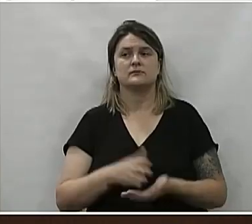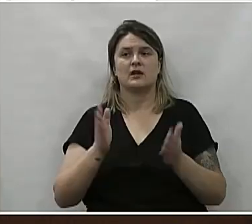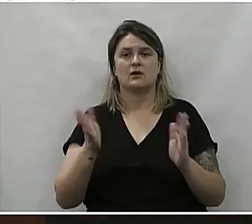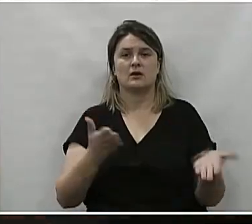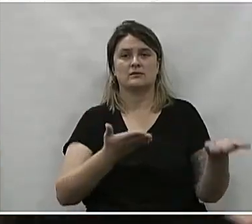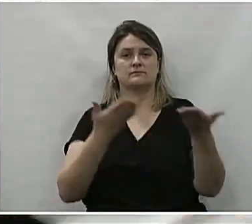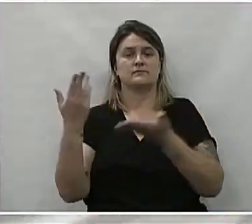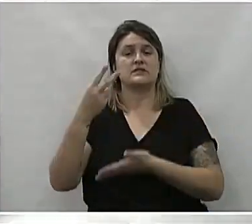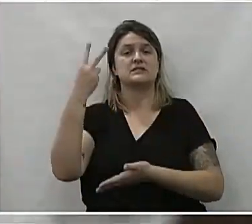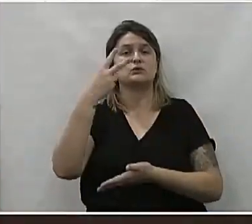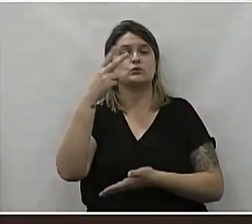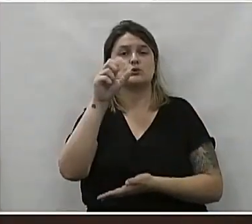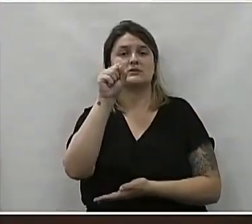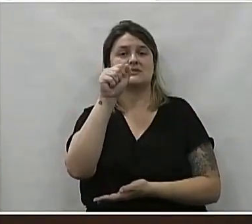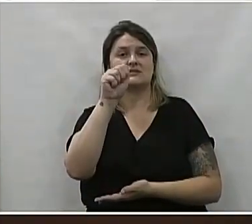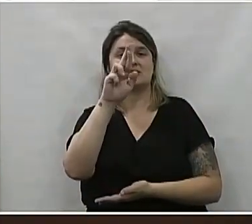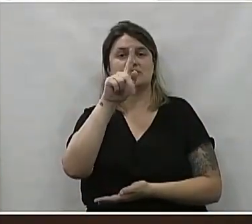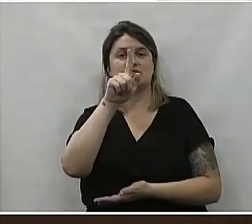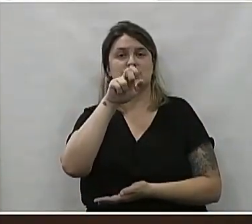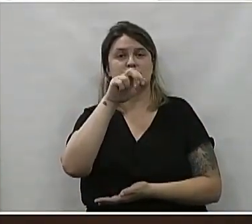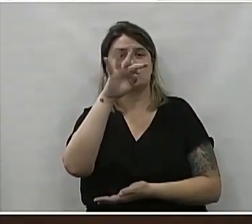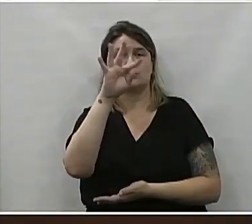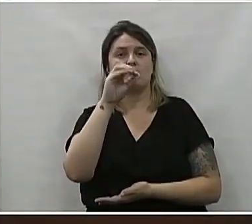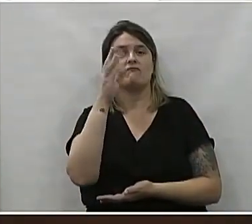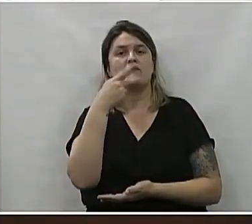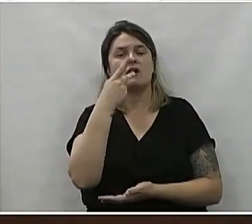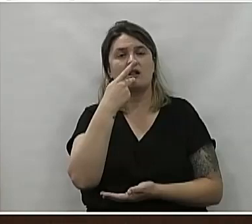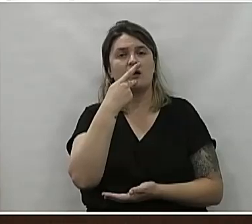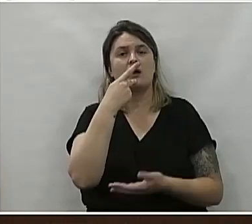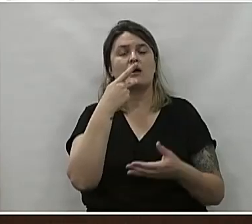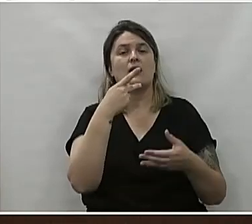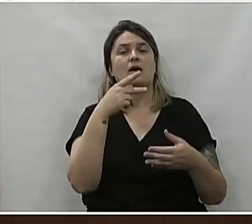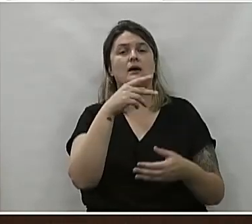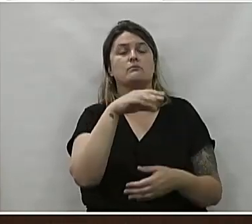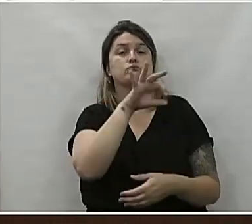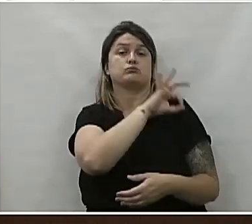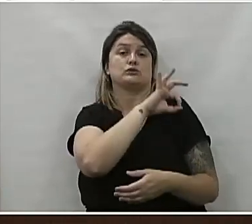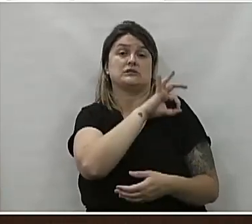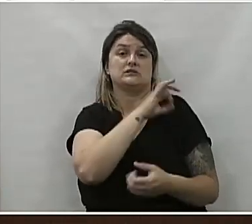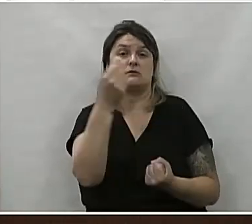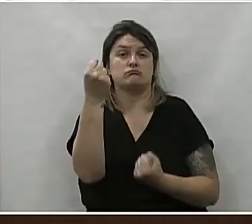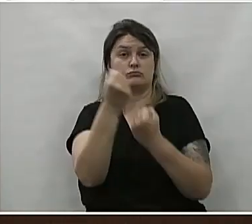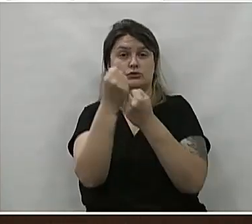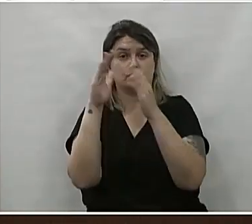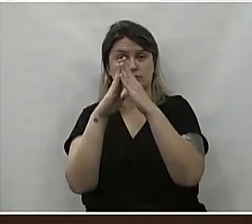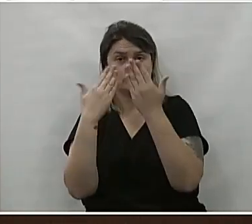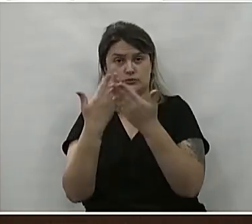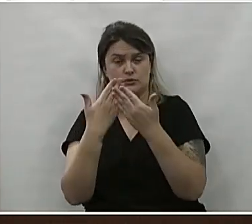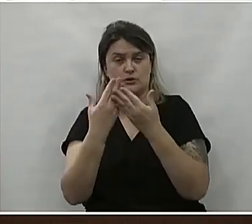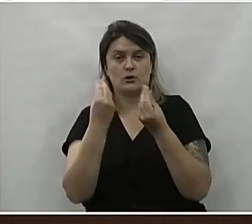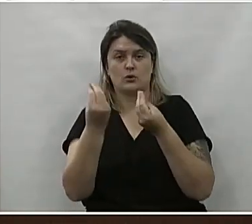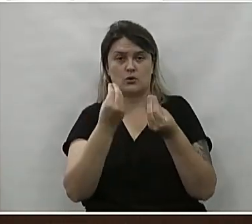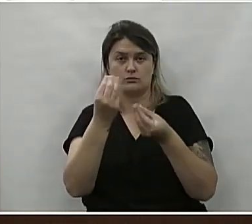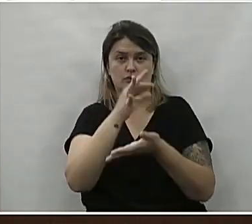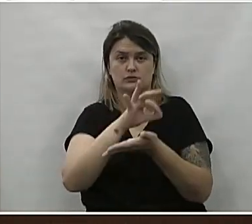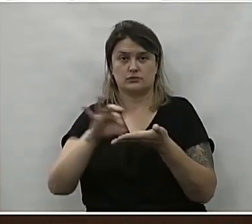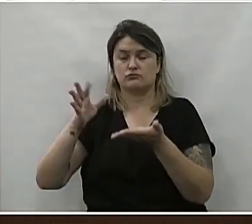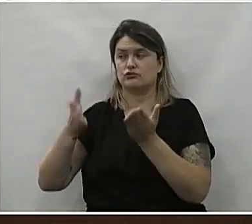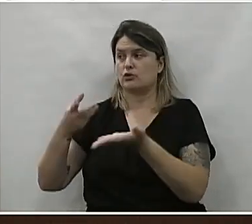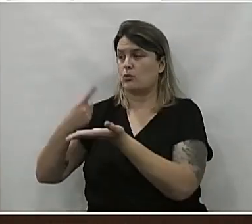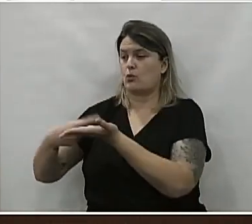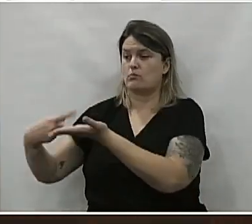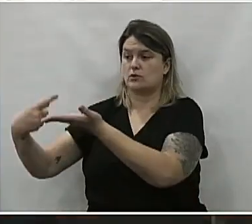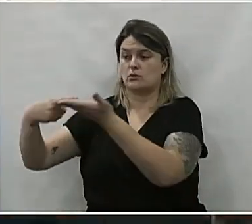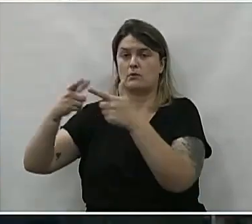Adriano Brankowski Para falar Sobre o batalhão Da patrulha Escolar Conforme O acordado